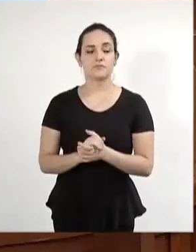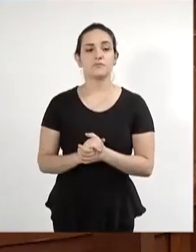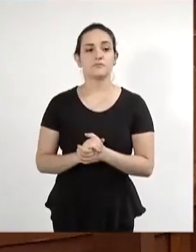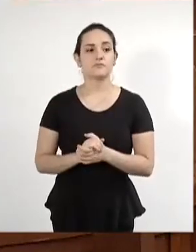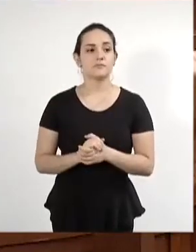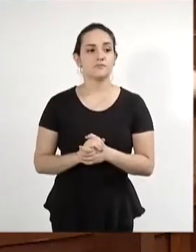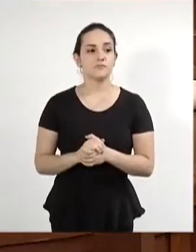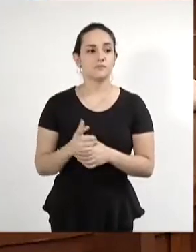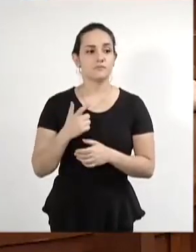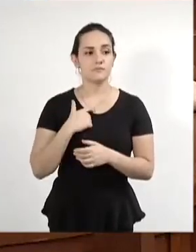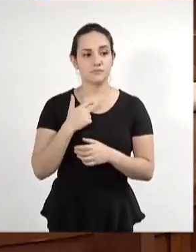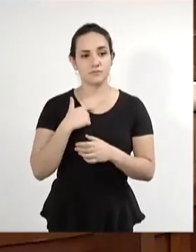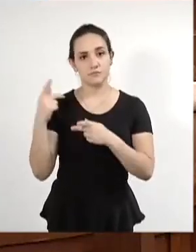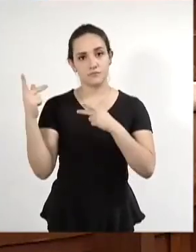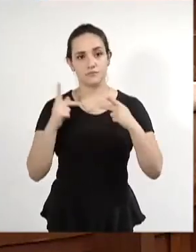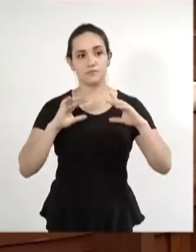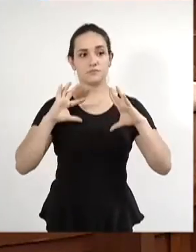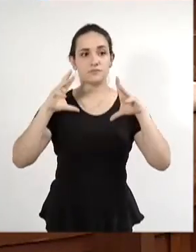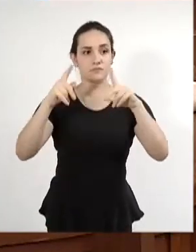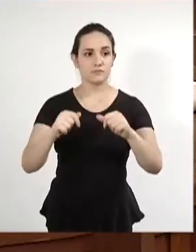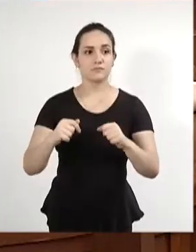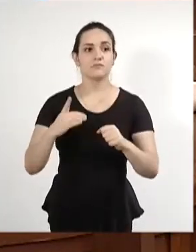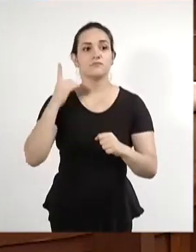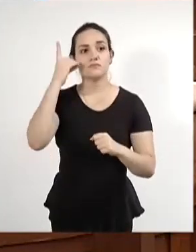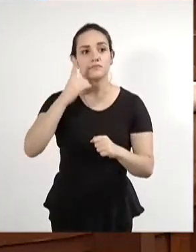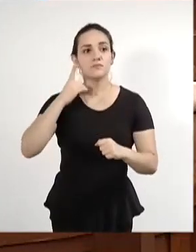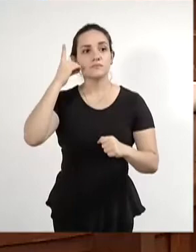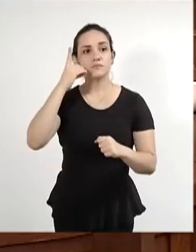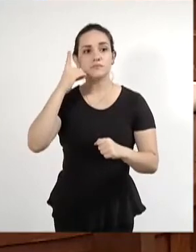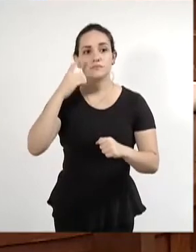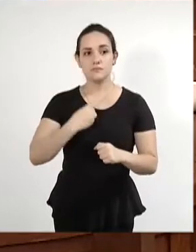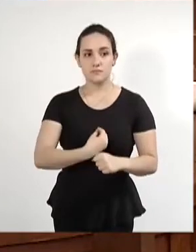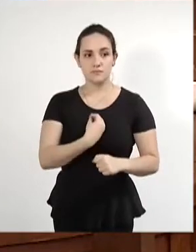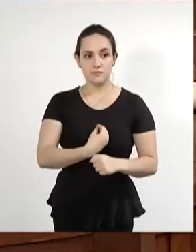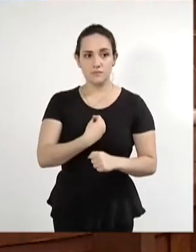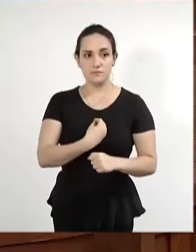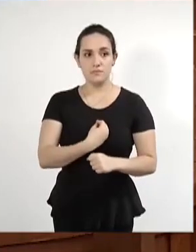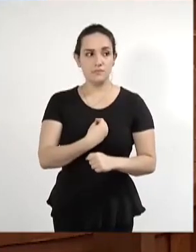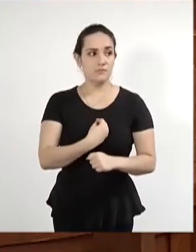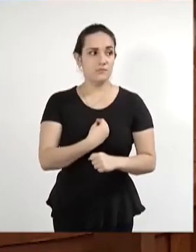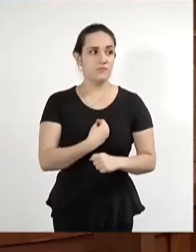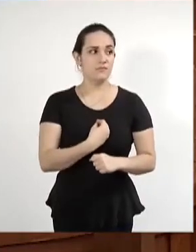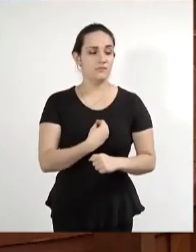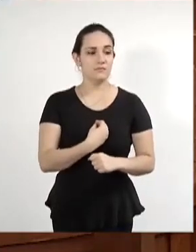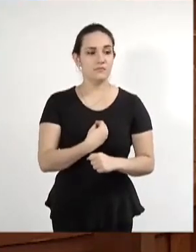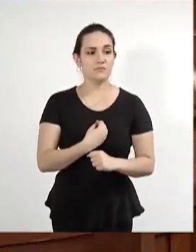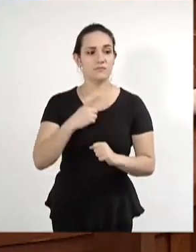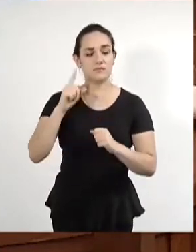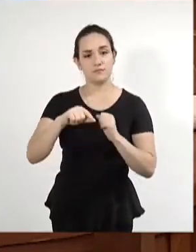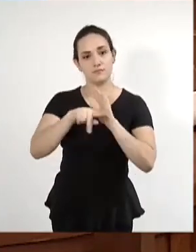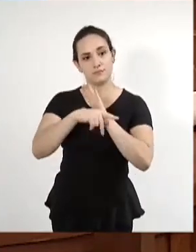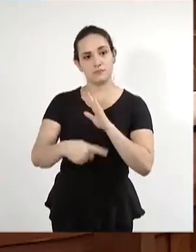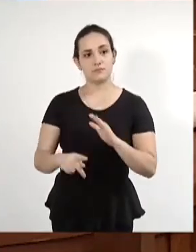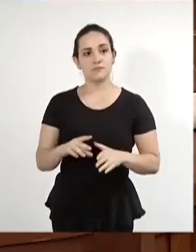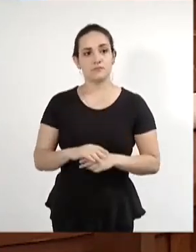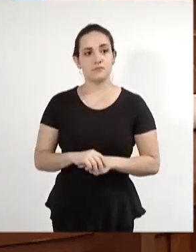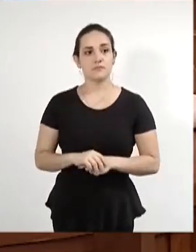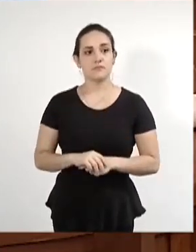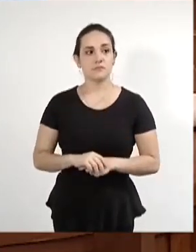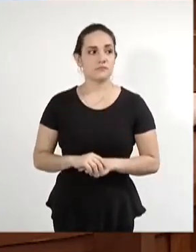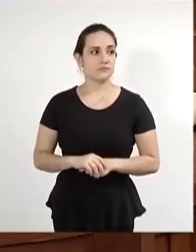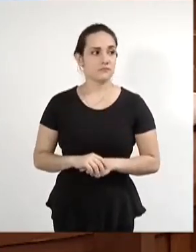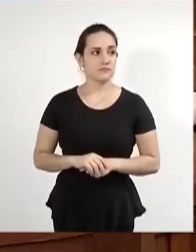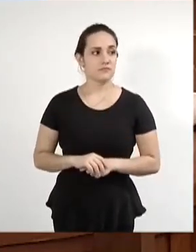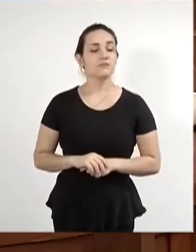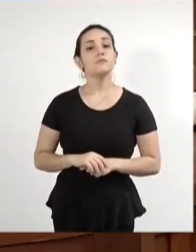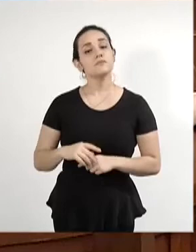presidente, quero convidar aqui todos os nobres deputados a participarem, e são partes, e participar não